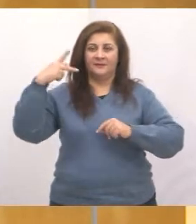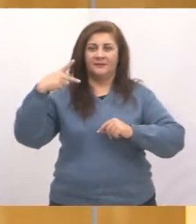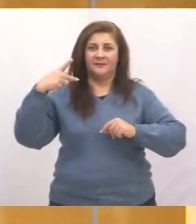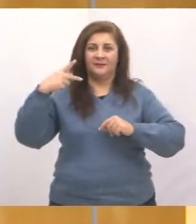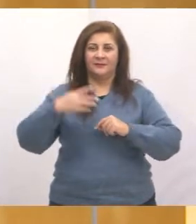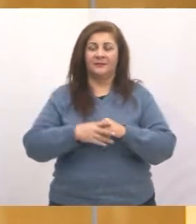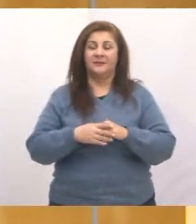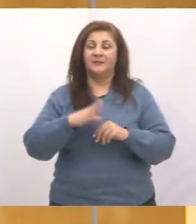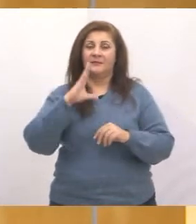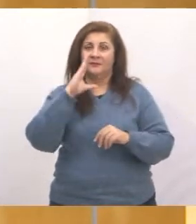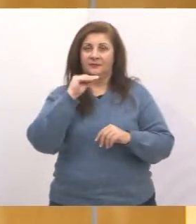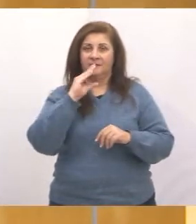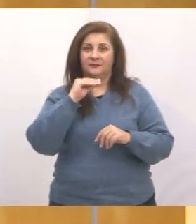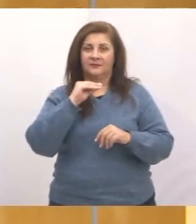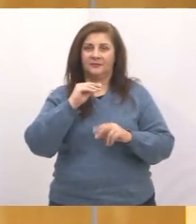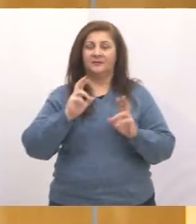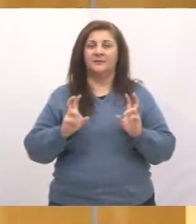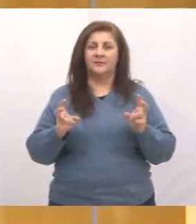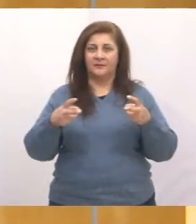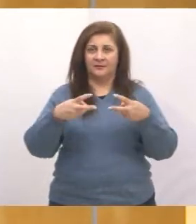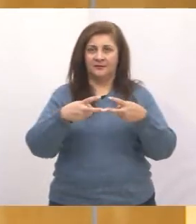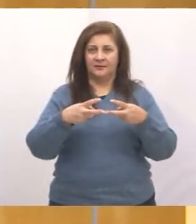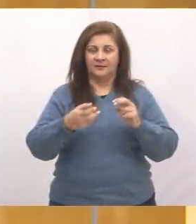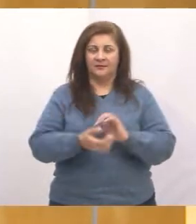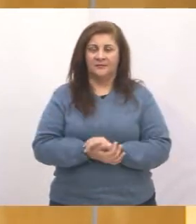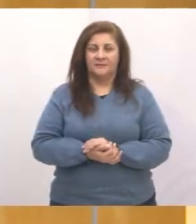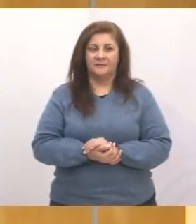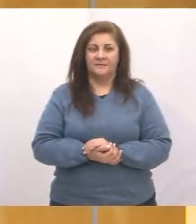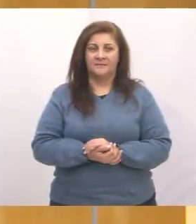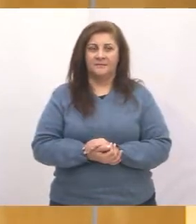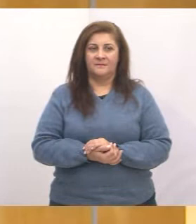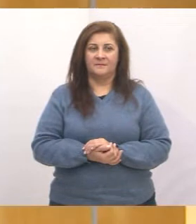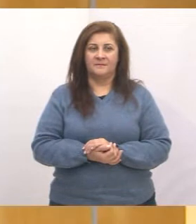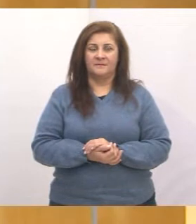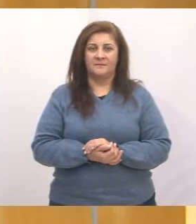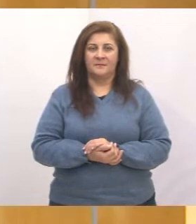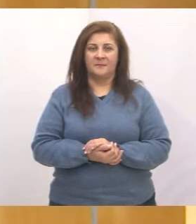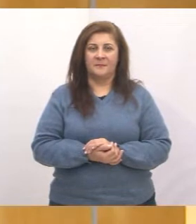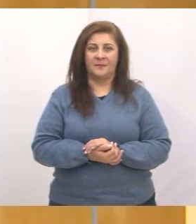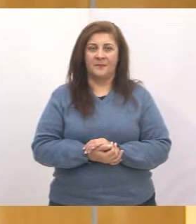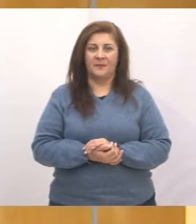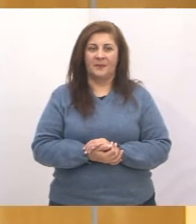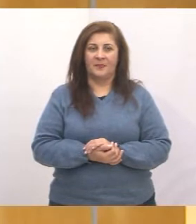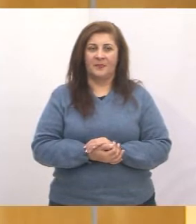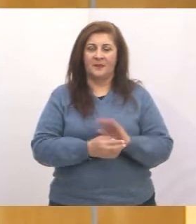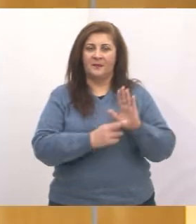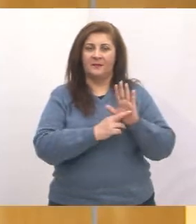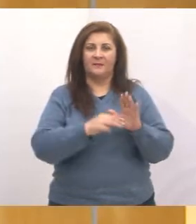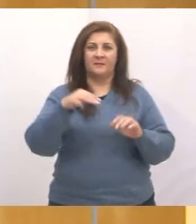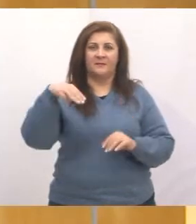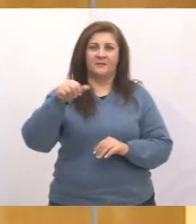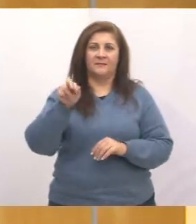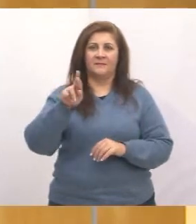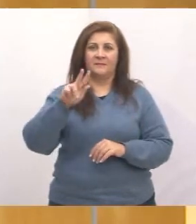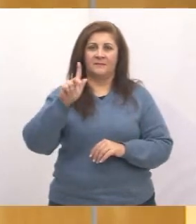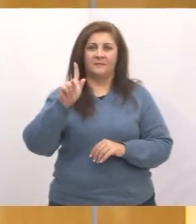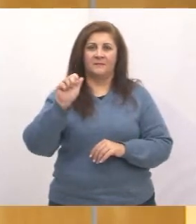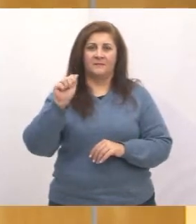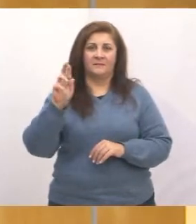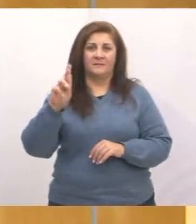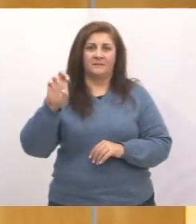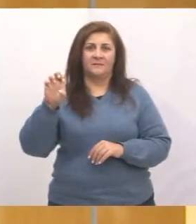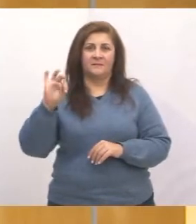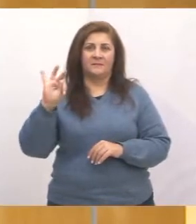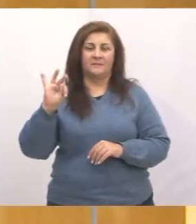os funcionários aqui desta casa, em nome da Margarete, que